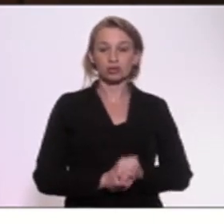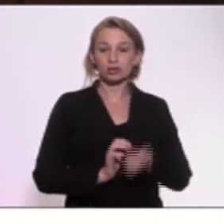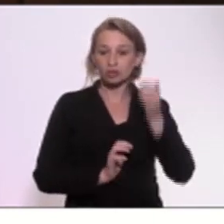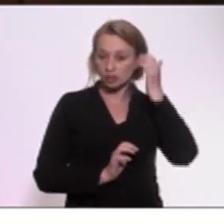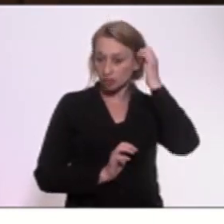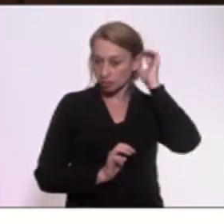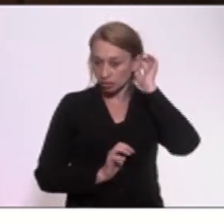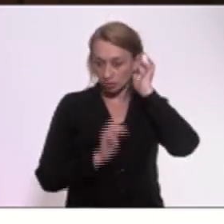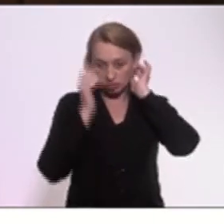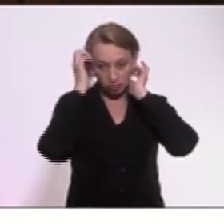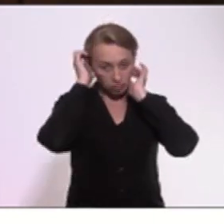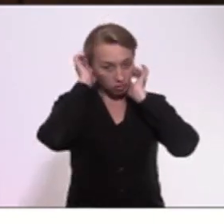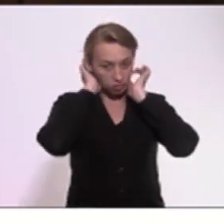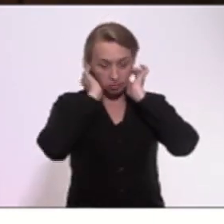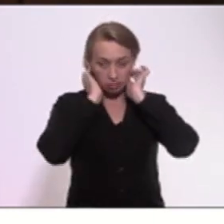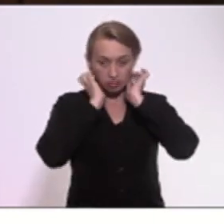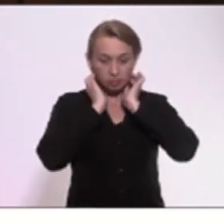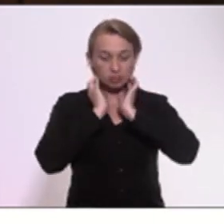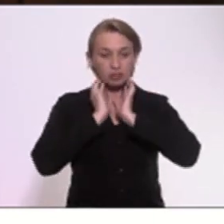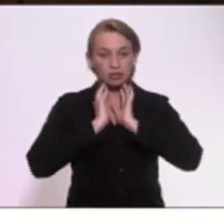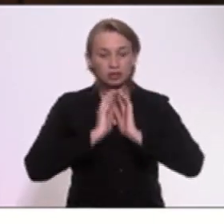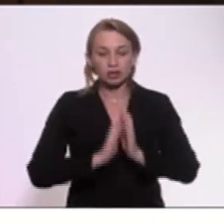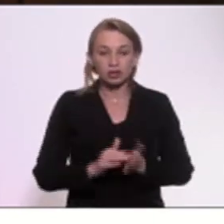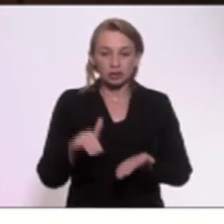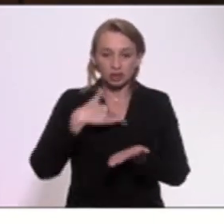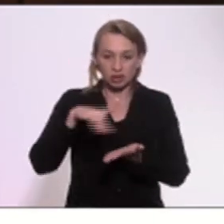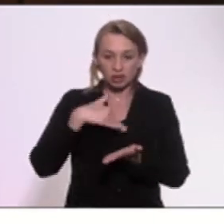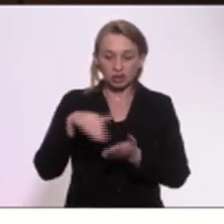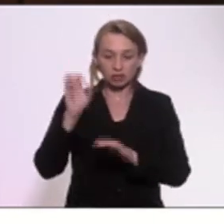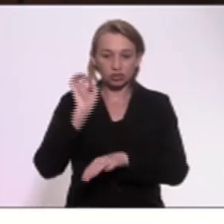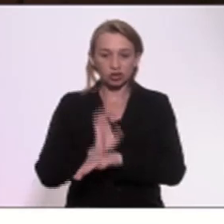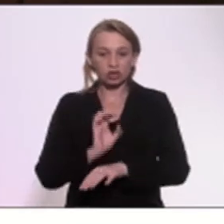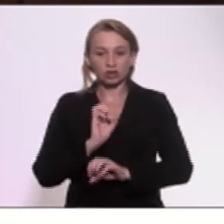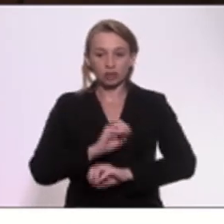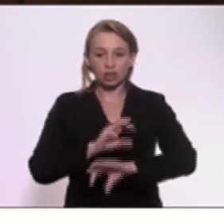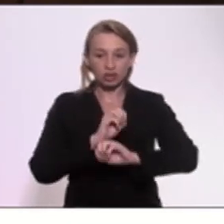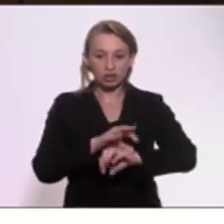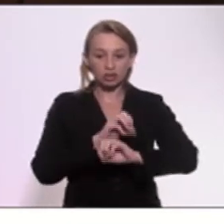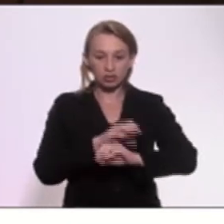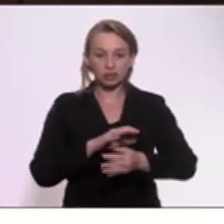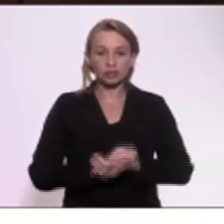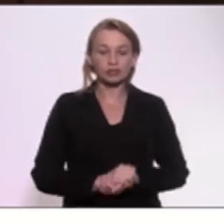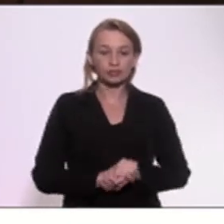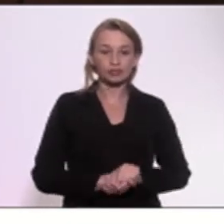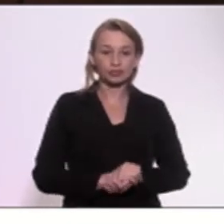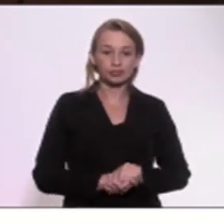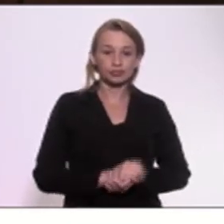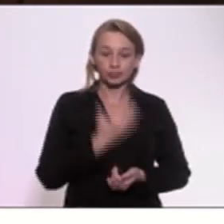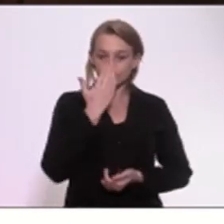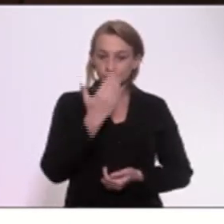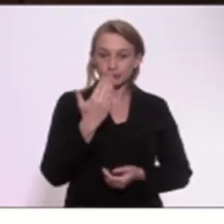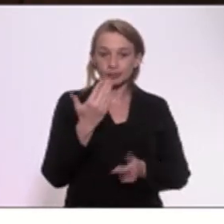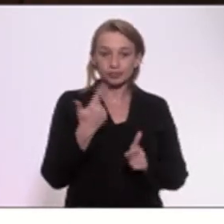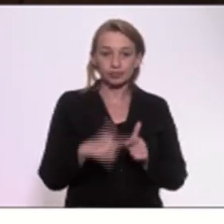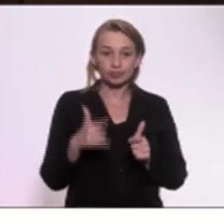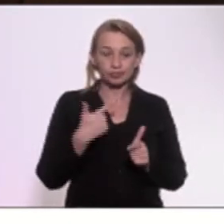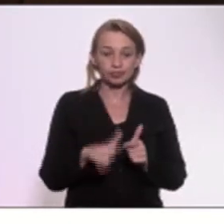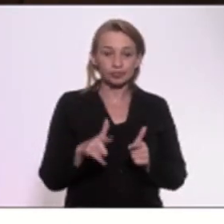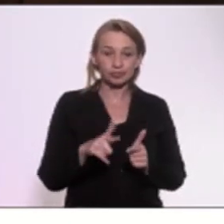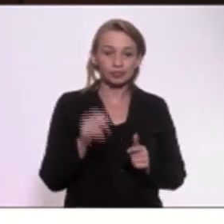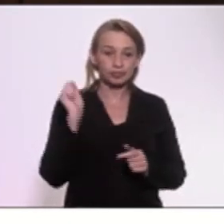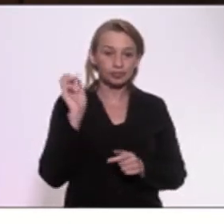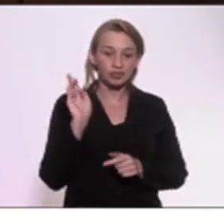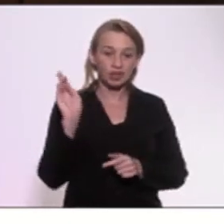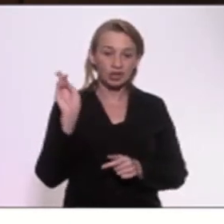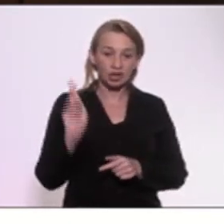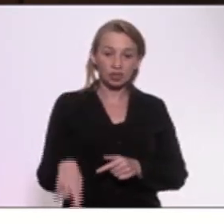que estariam sendo tomadas pela Secretaria de Estado de Educação para enfrentar o problema das